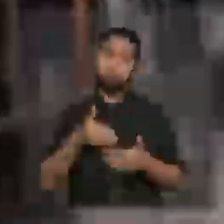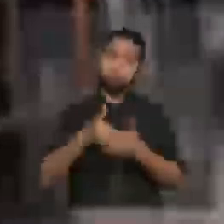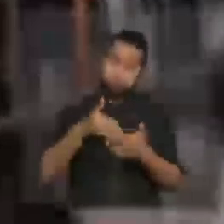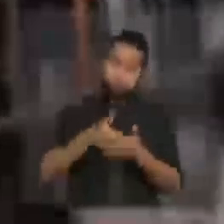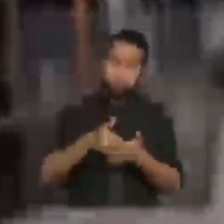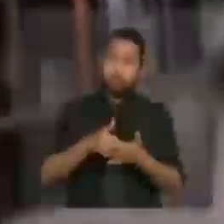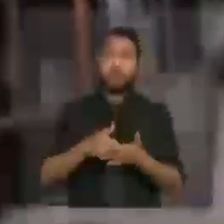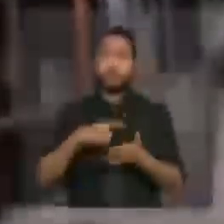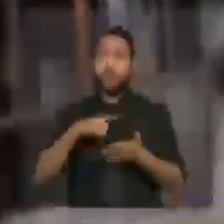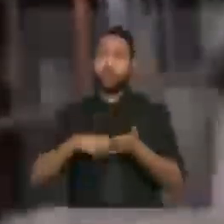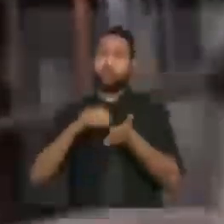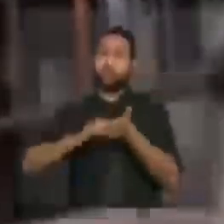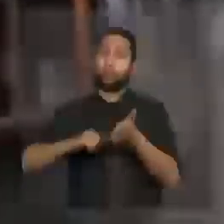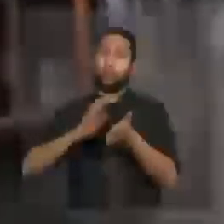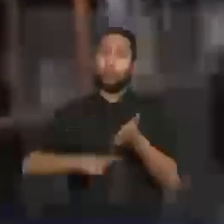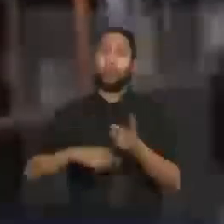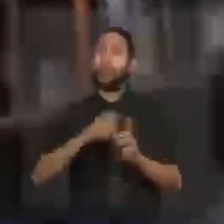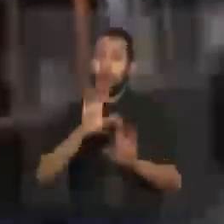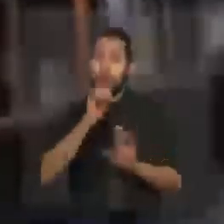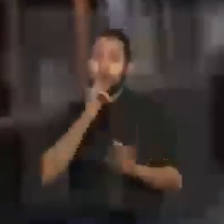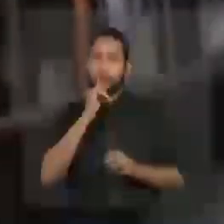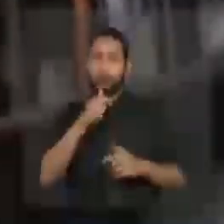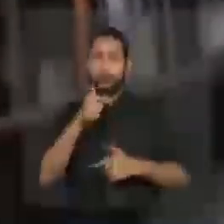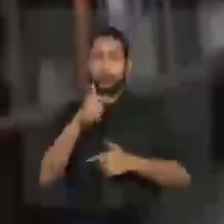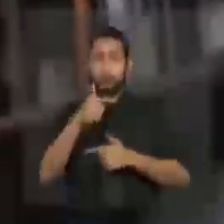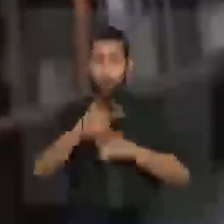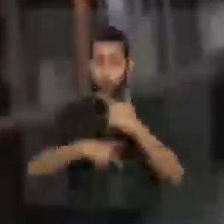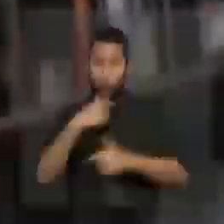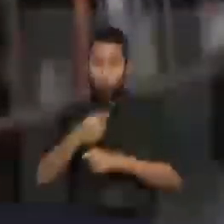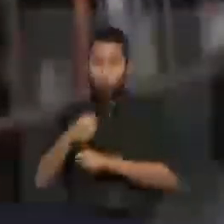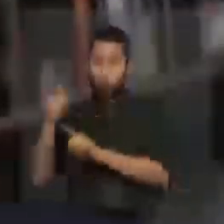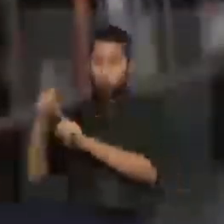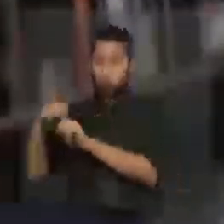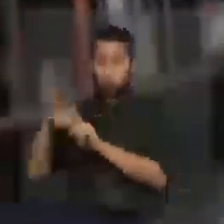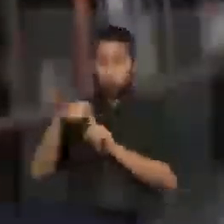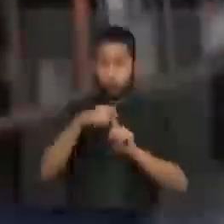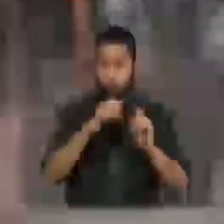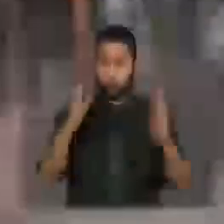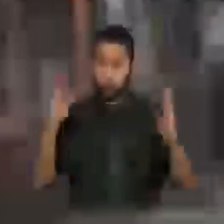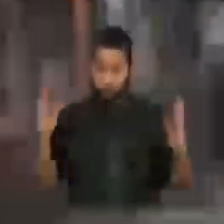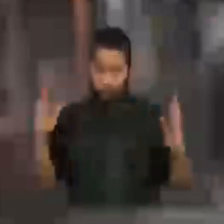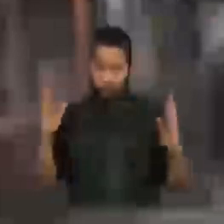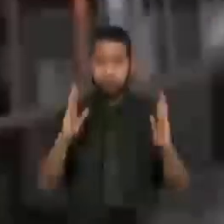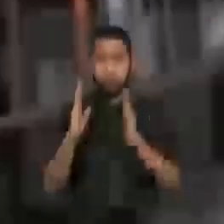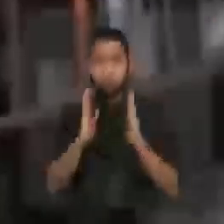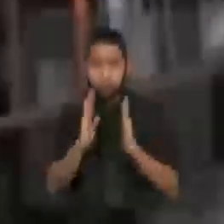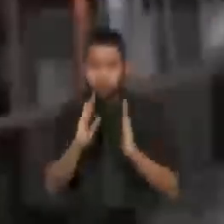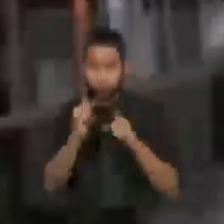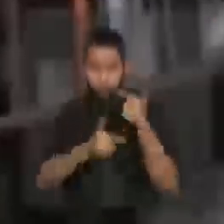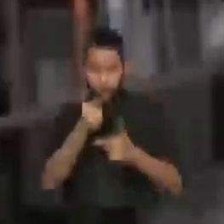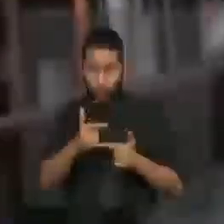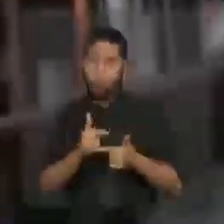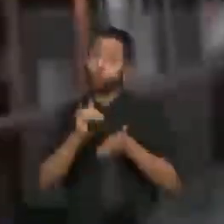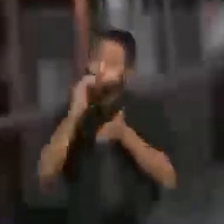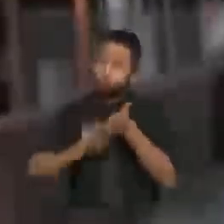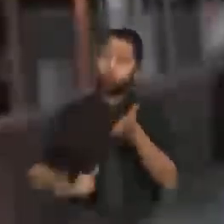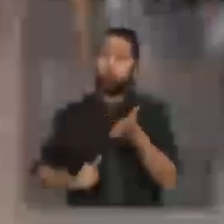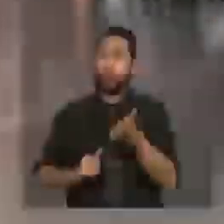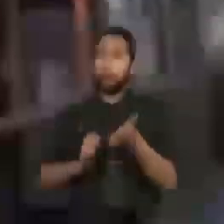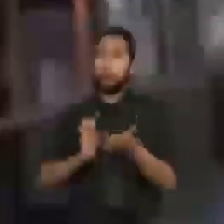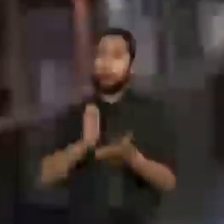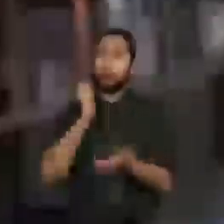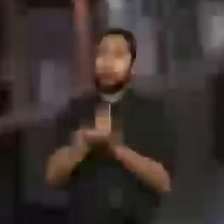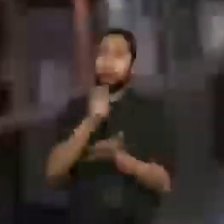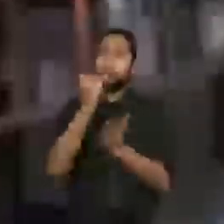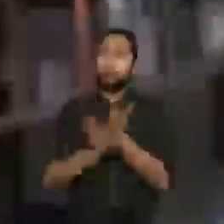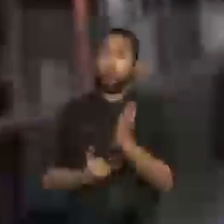que pagou por um período que ficou fechado, não preciso pagar no ano que vem enquanto eu estiver aberto. Mas, ainda mais num cenário